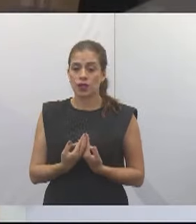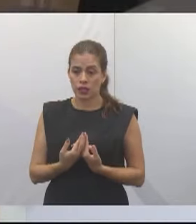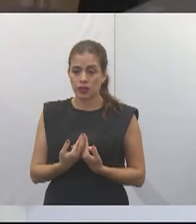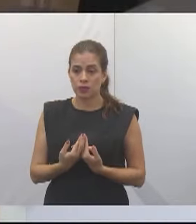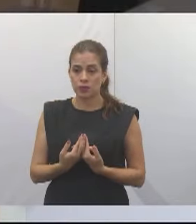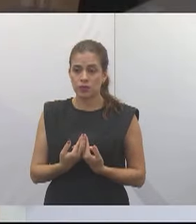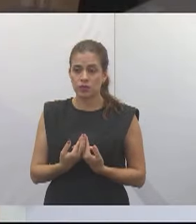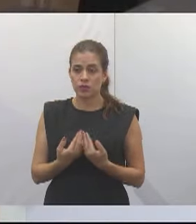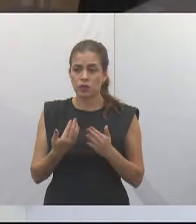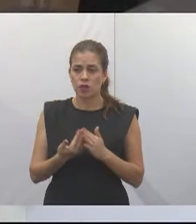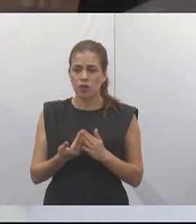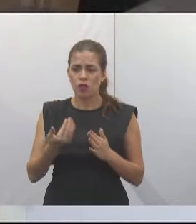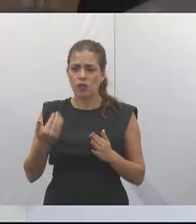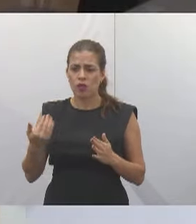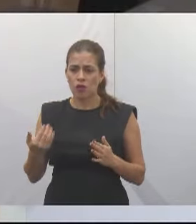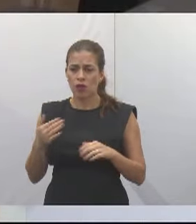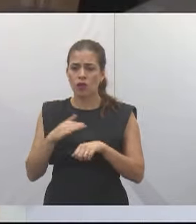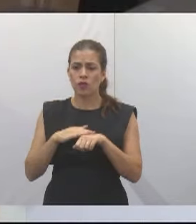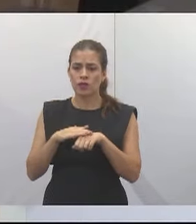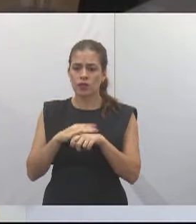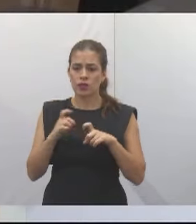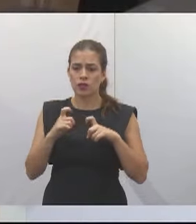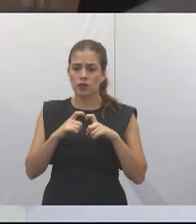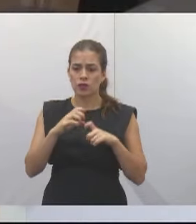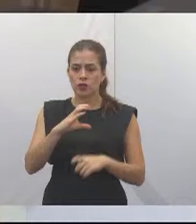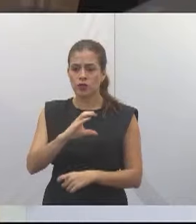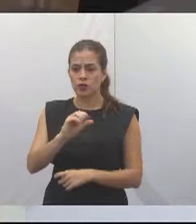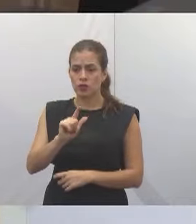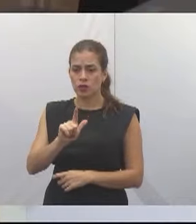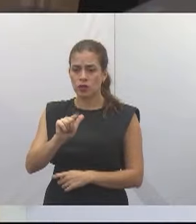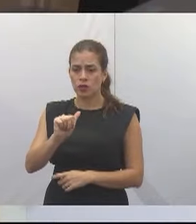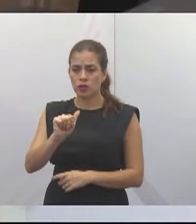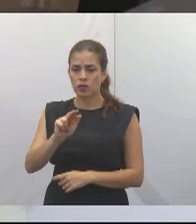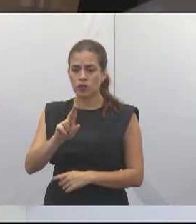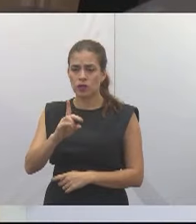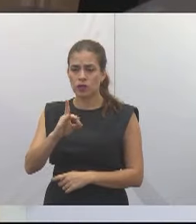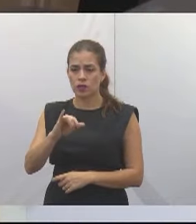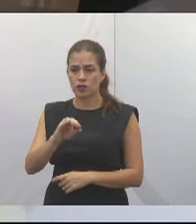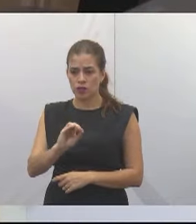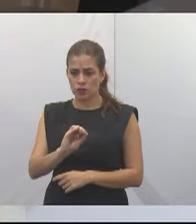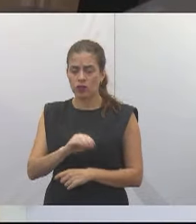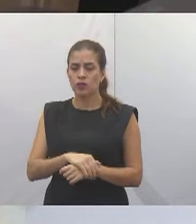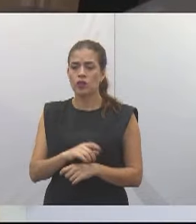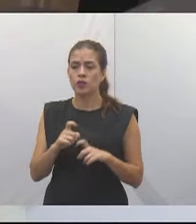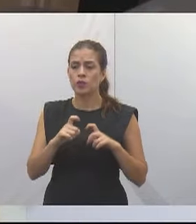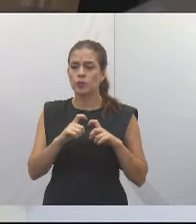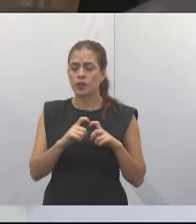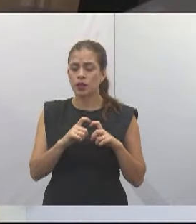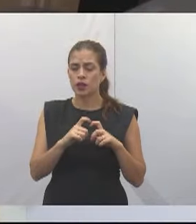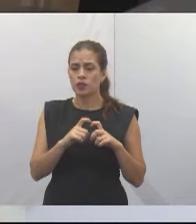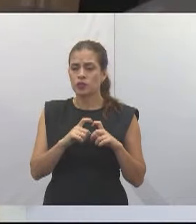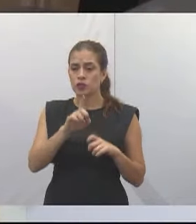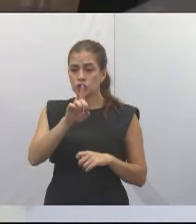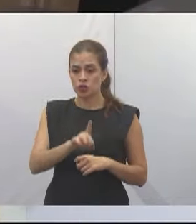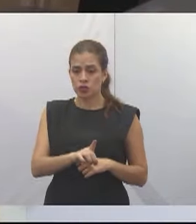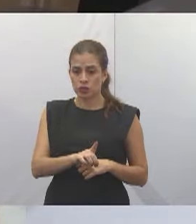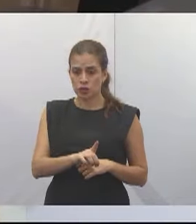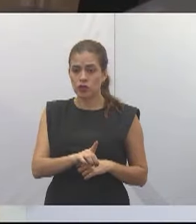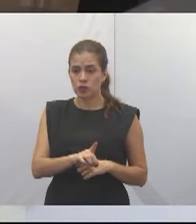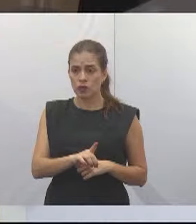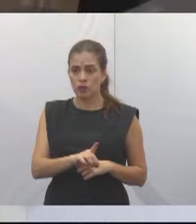um tempo a mais conversando com o Dr. Cláudio, que é o médico diretor da Terezinha de Jesus, e